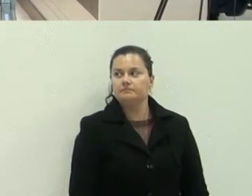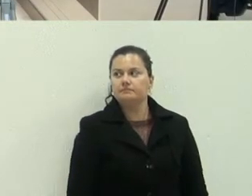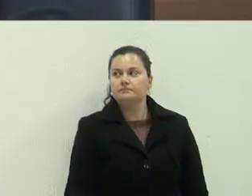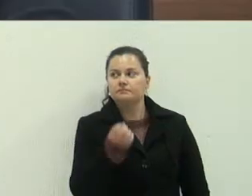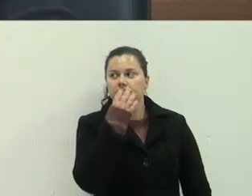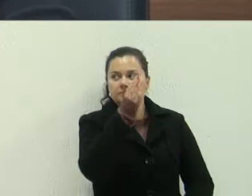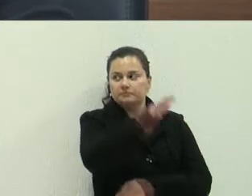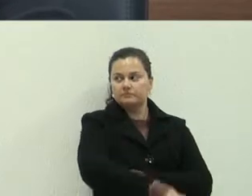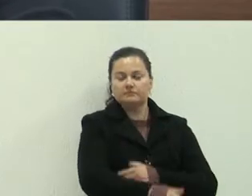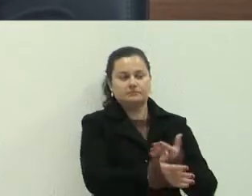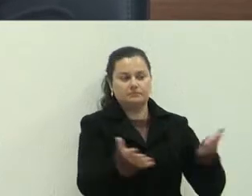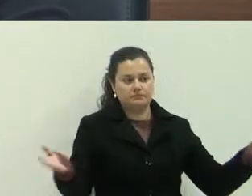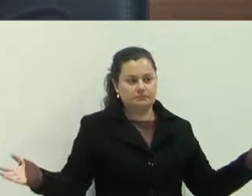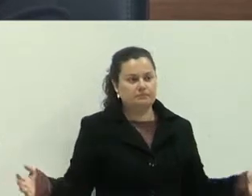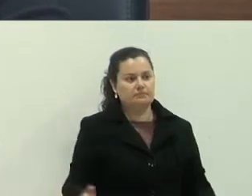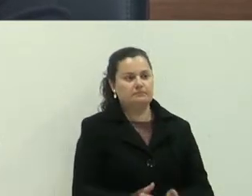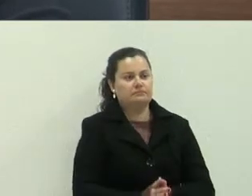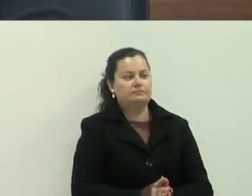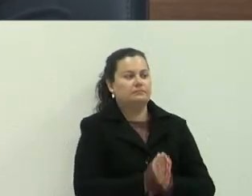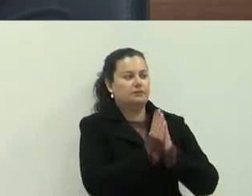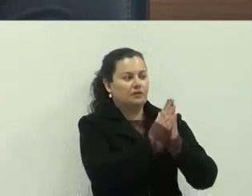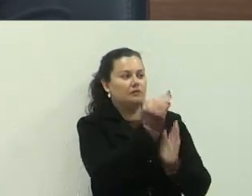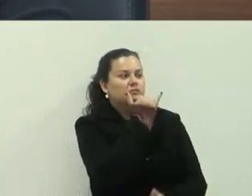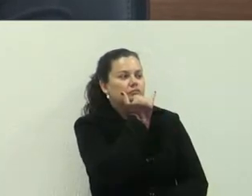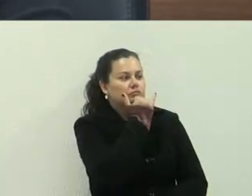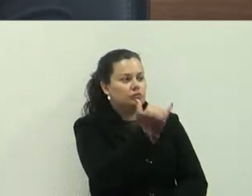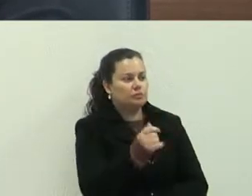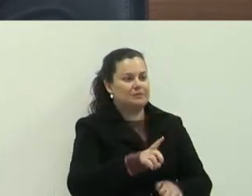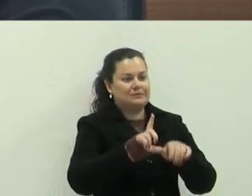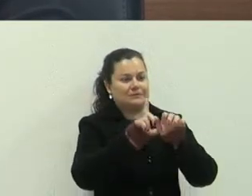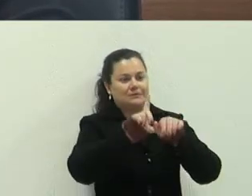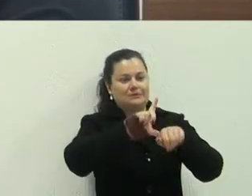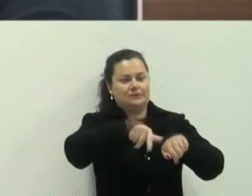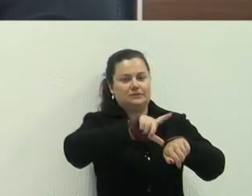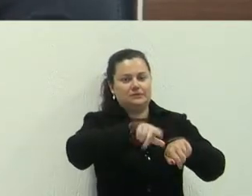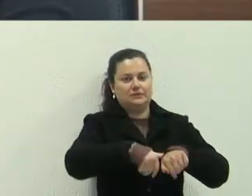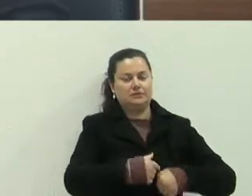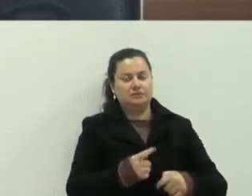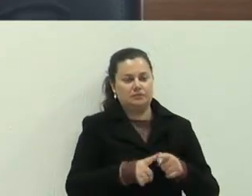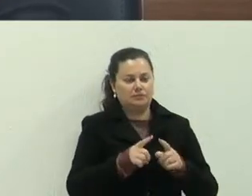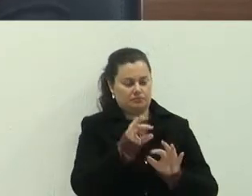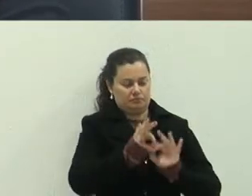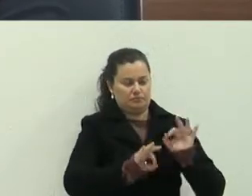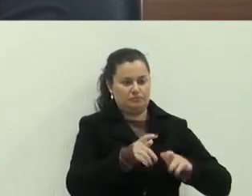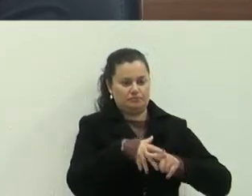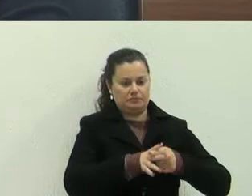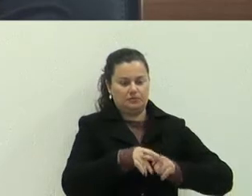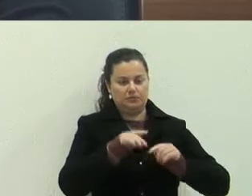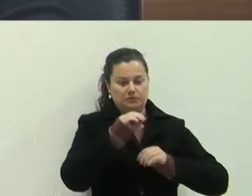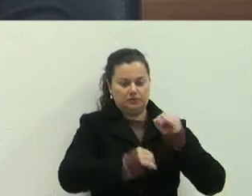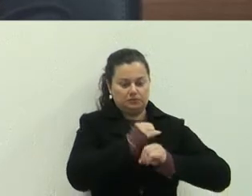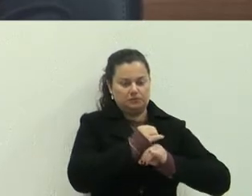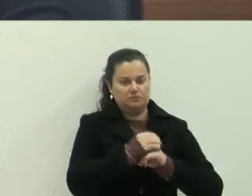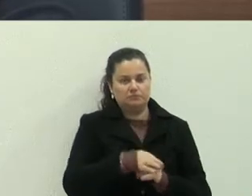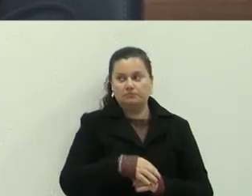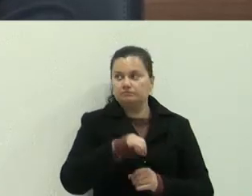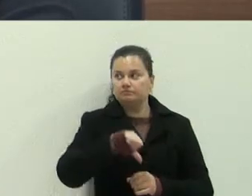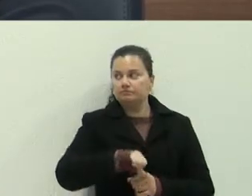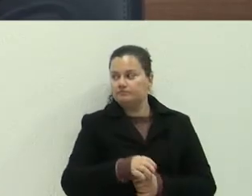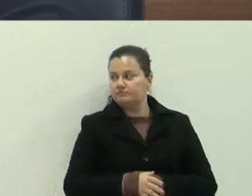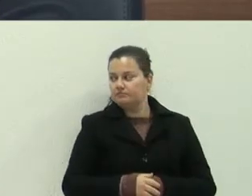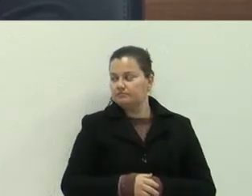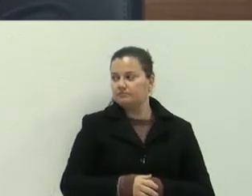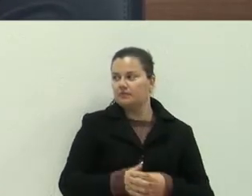Uma boa tarde a todos. Pedimos desculpas pelo atraso devido a problemas técnicos na internet, mas iniciamos agora a